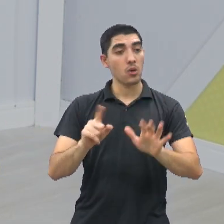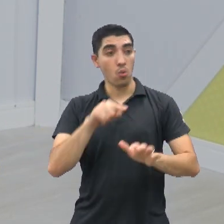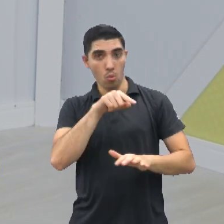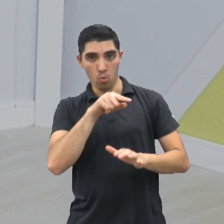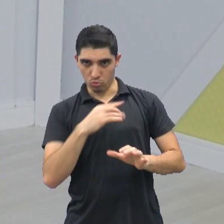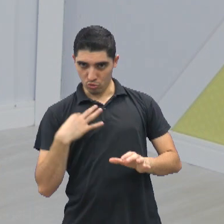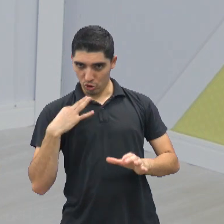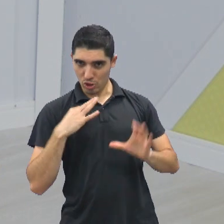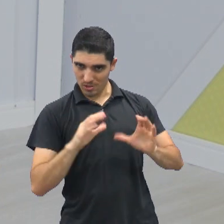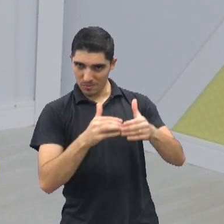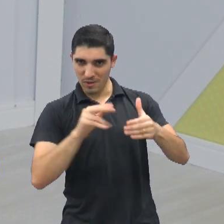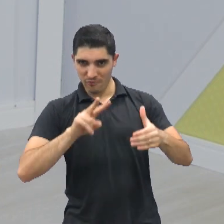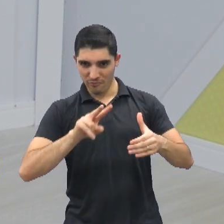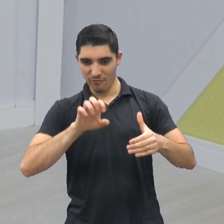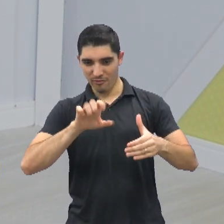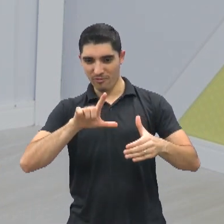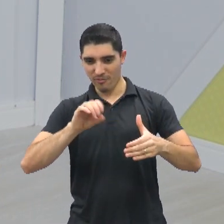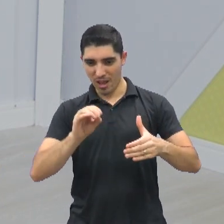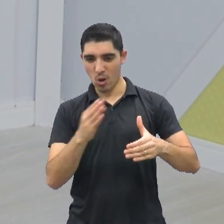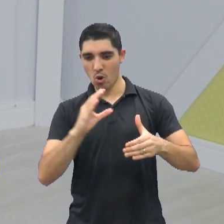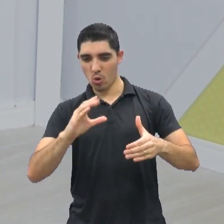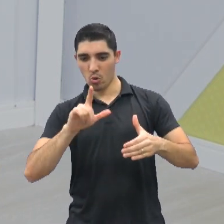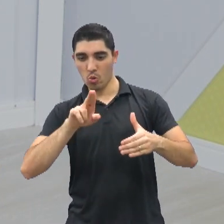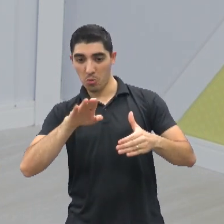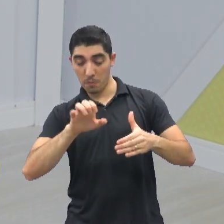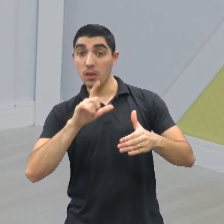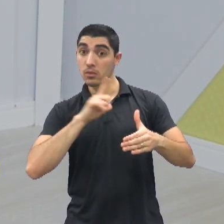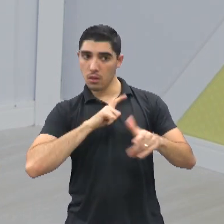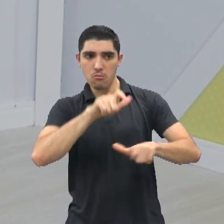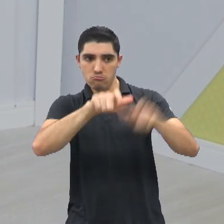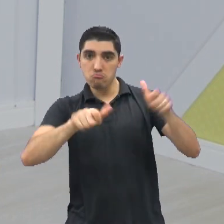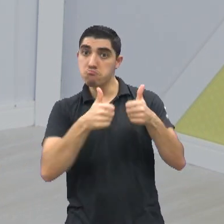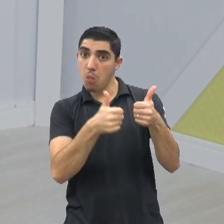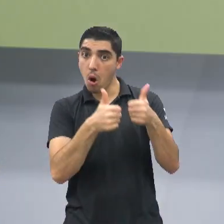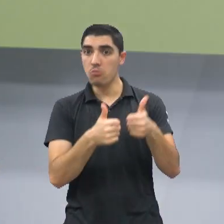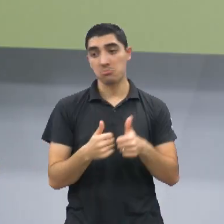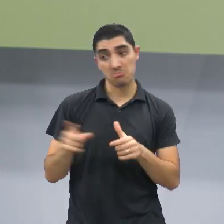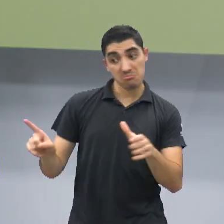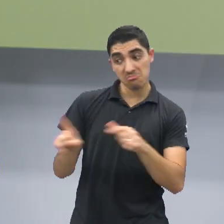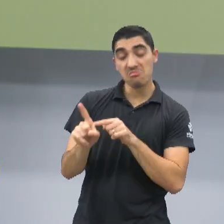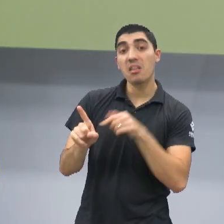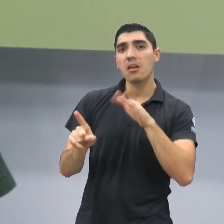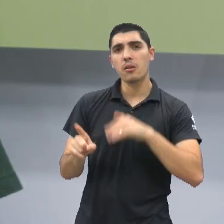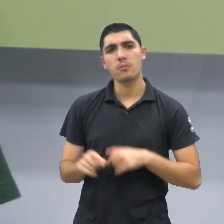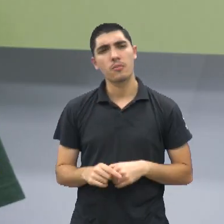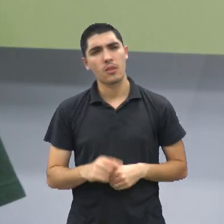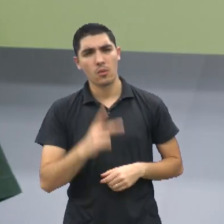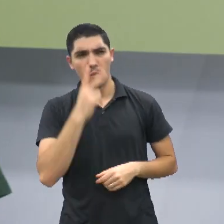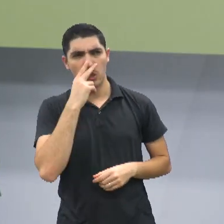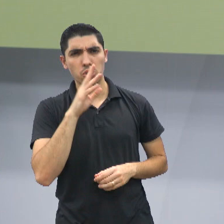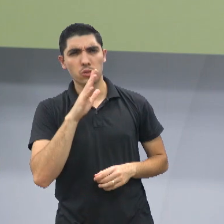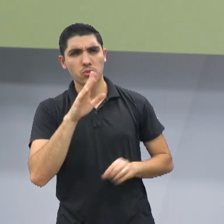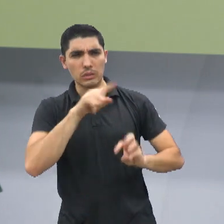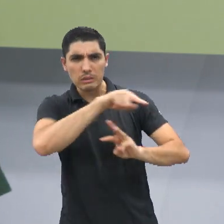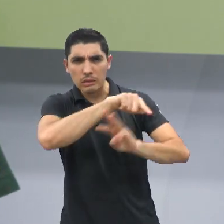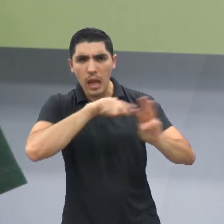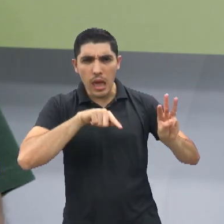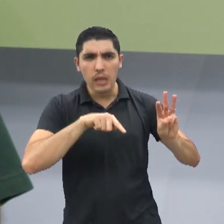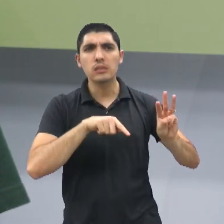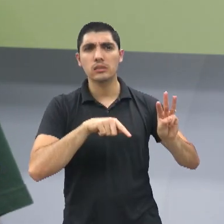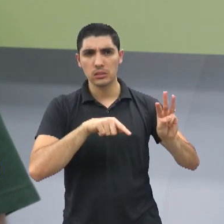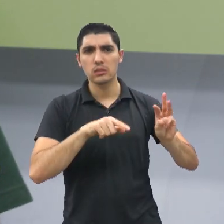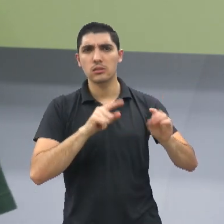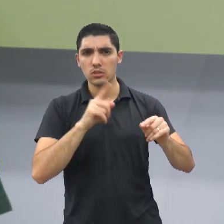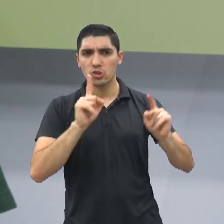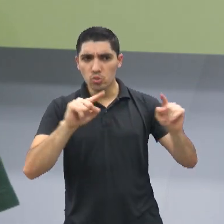Clube que venceu o São José duas vezes e acabou subindo aí pra elite do futebol Paulista se não engano foram três né porque foi uma na primeira fase e outra as duas